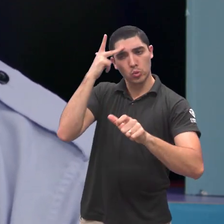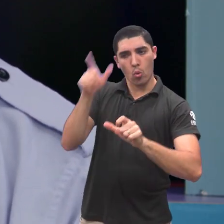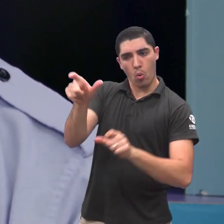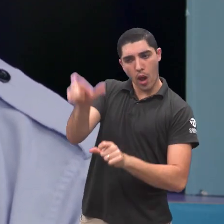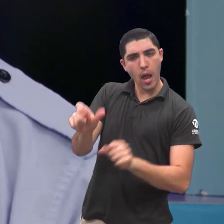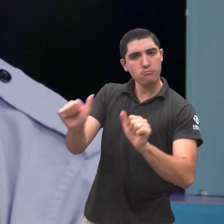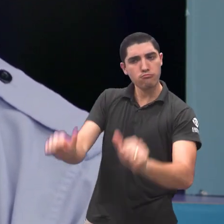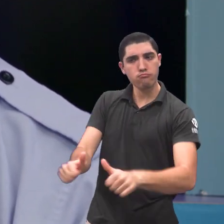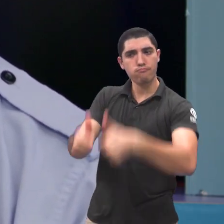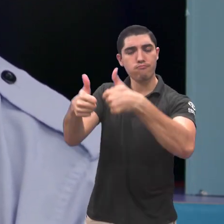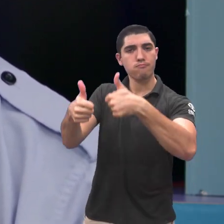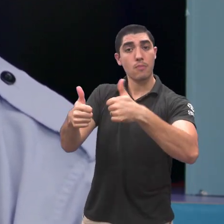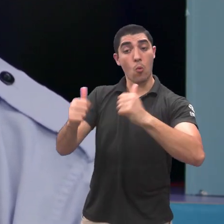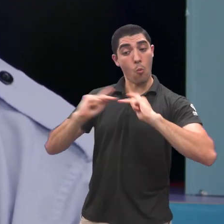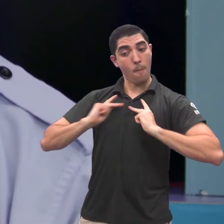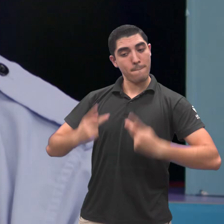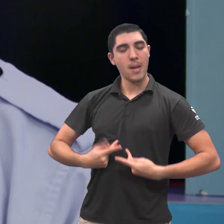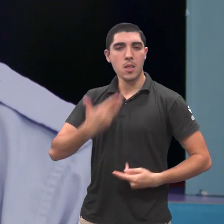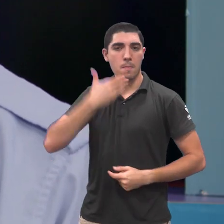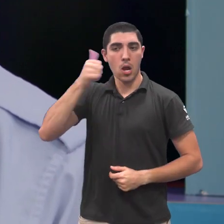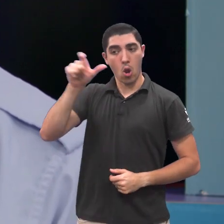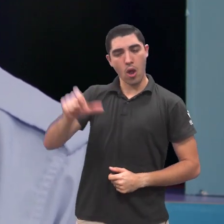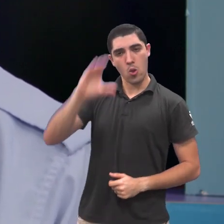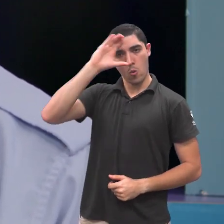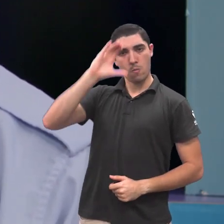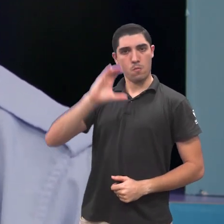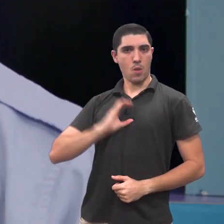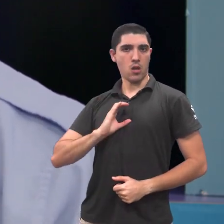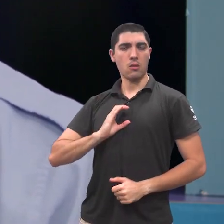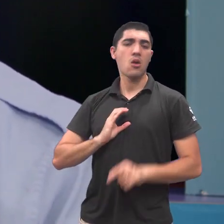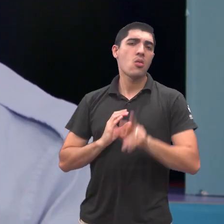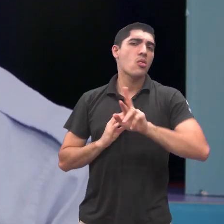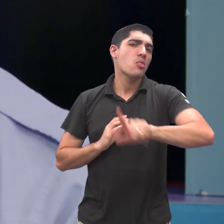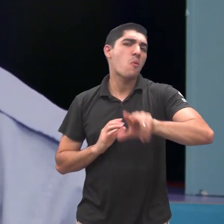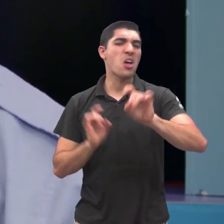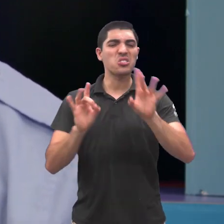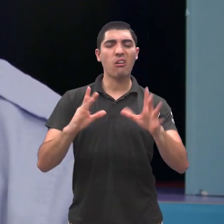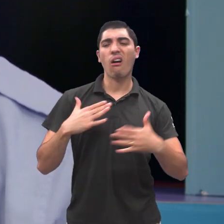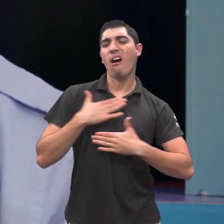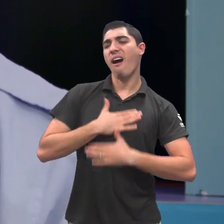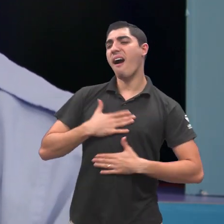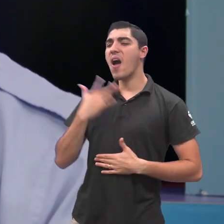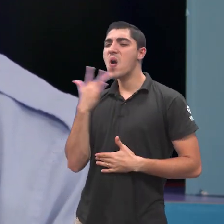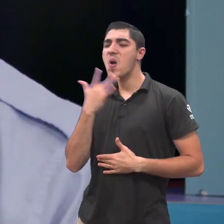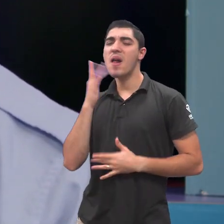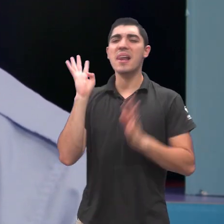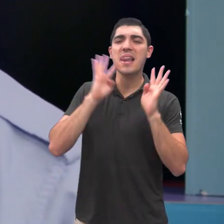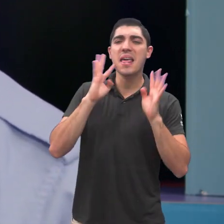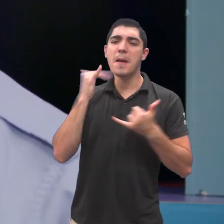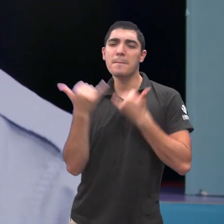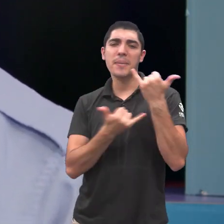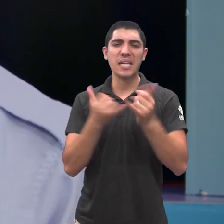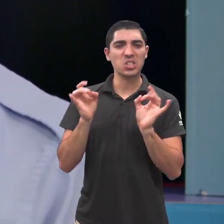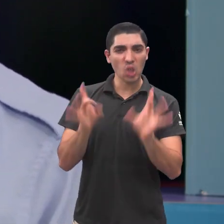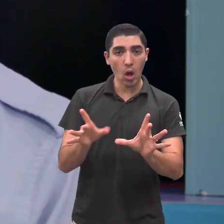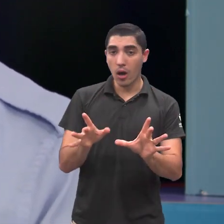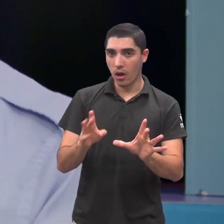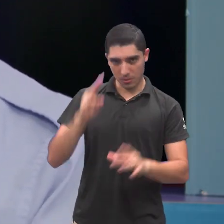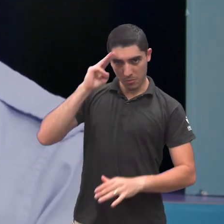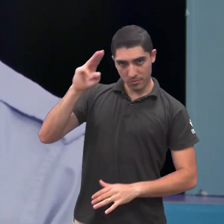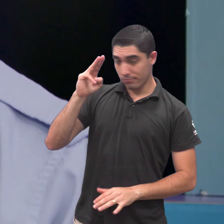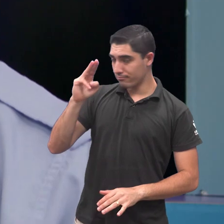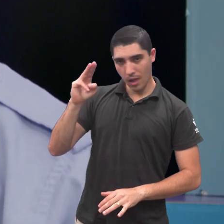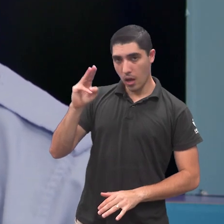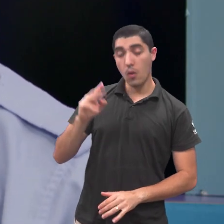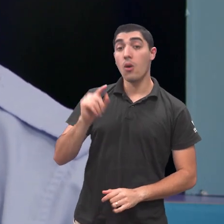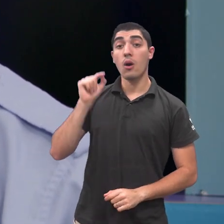né? E ser escoteiro é uma opção de vida, não é um hobby ou apenas uma atividade de lazer. É